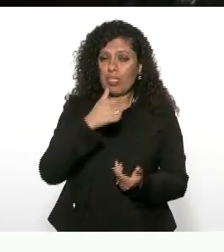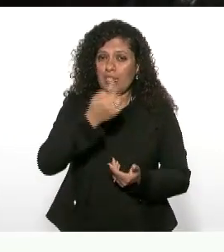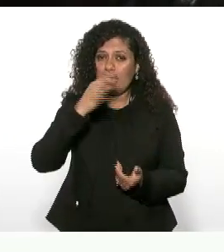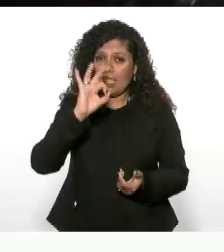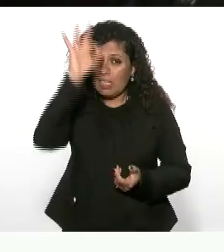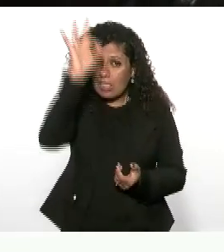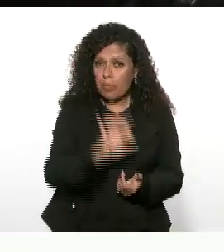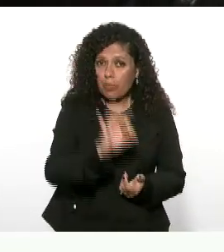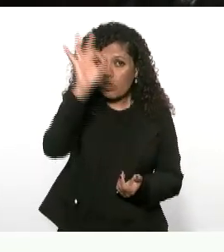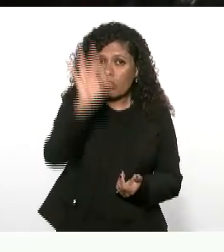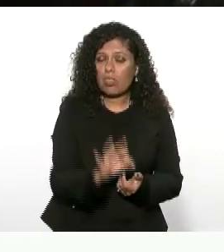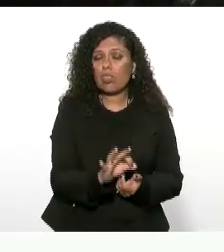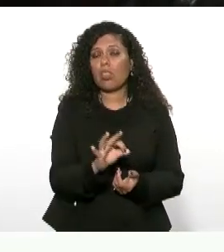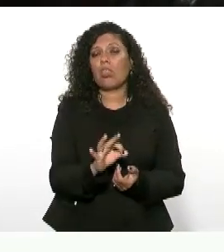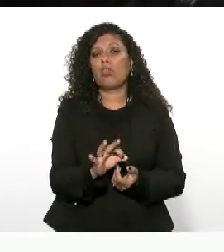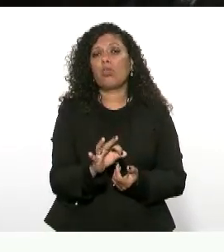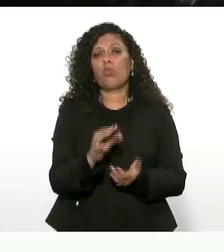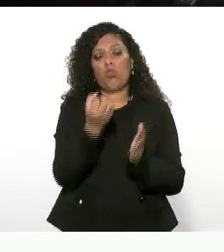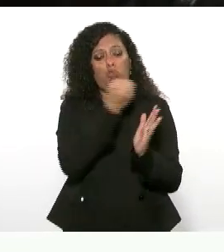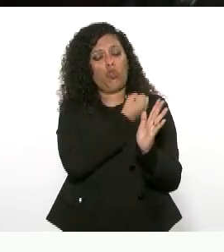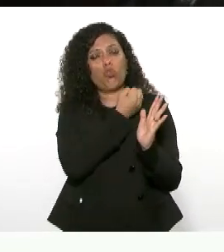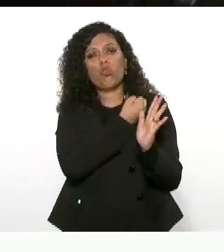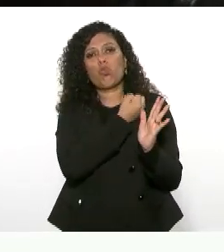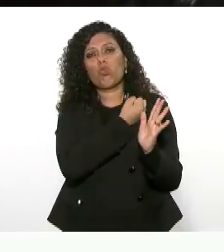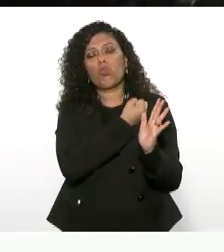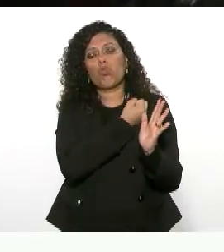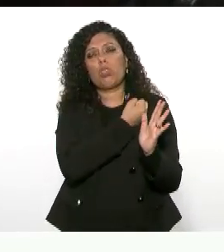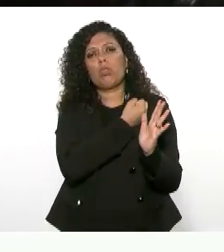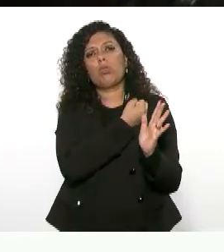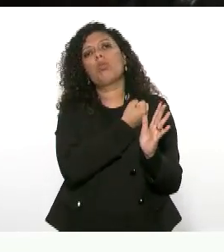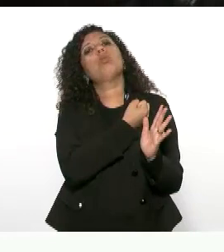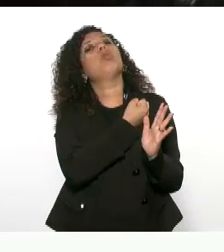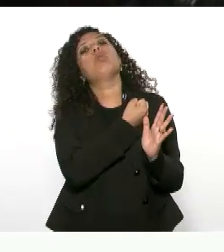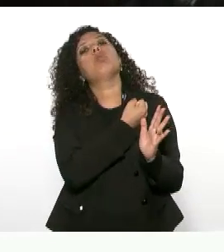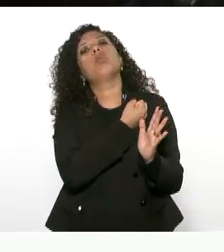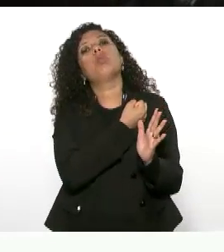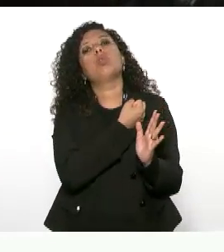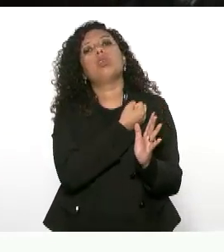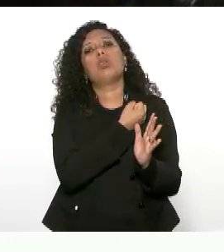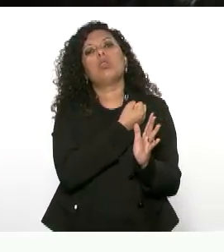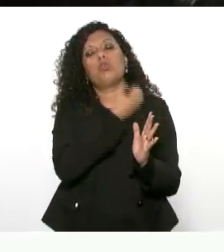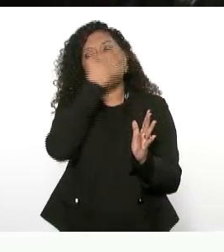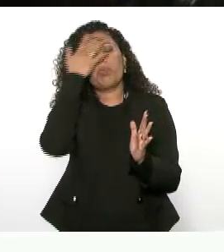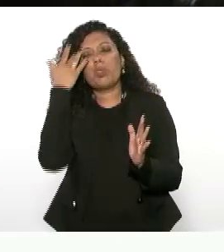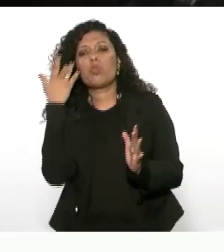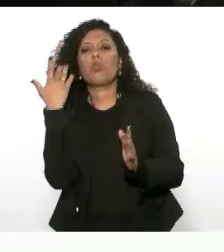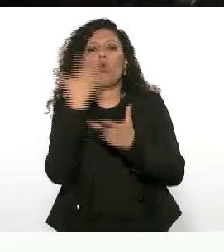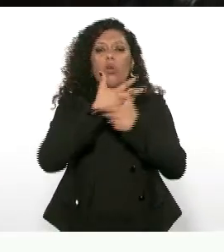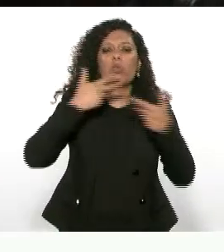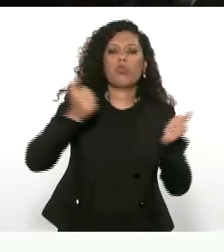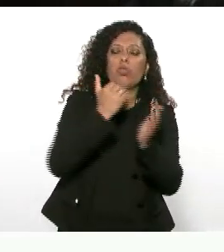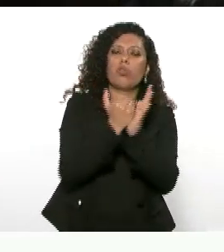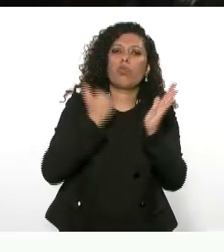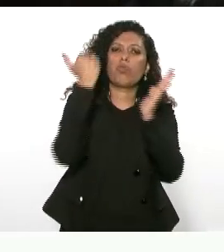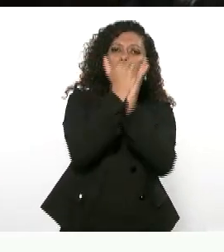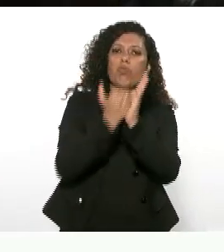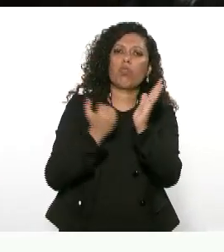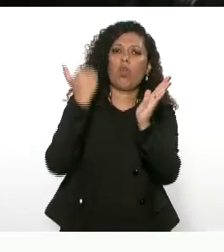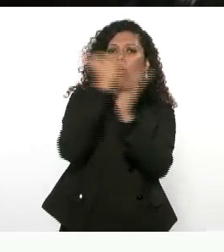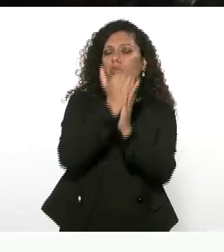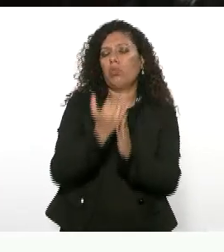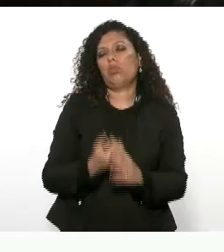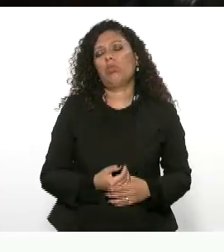do número que deveríamos ter, considerando aqui população, atividades, né? Quer fazer